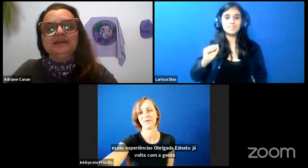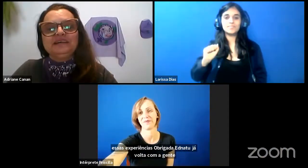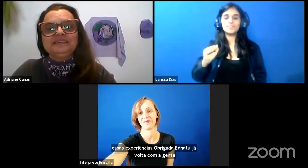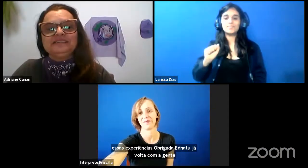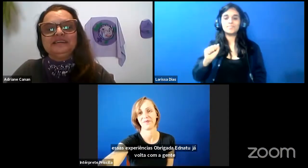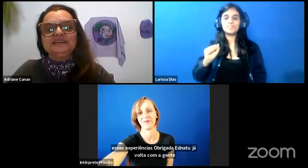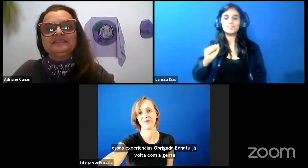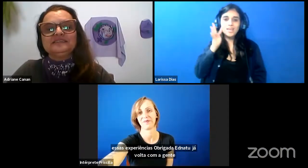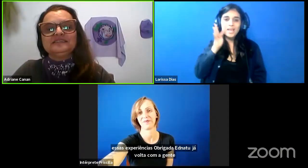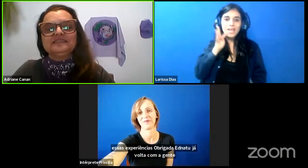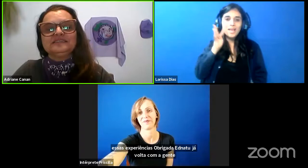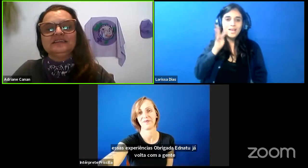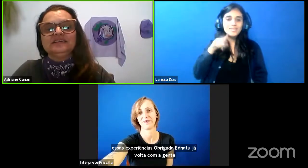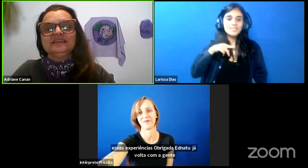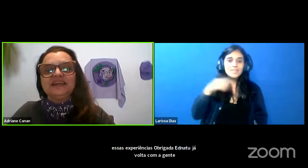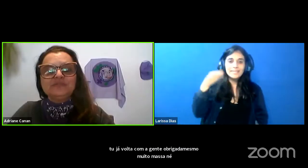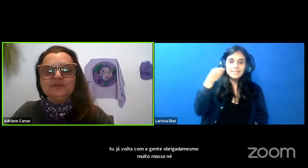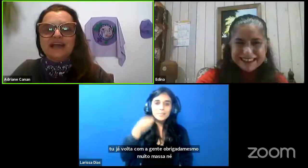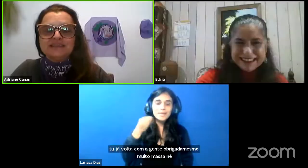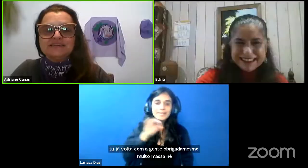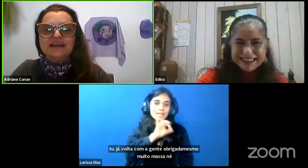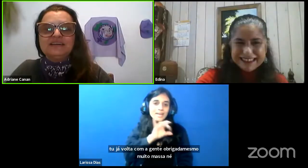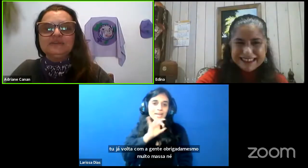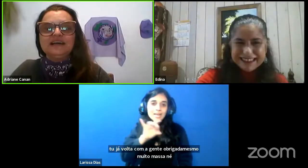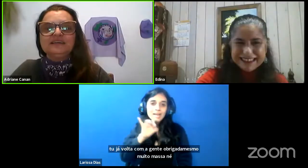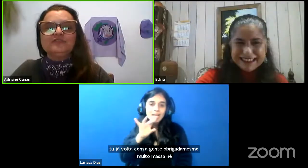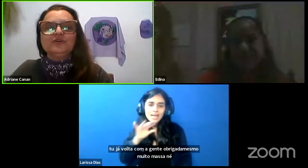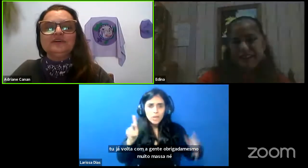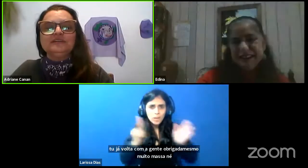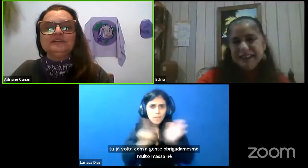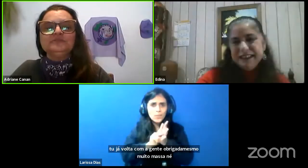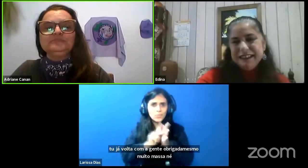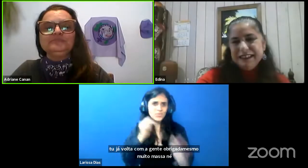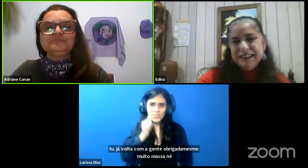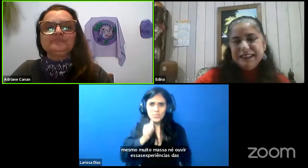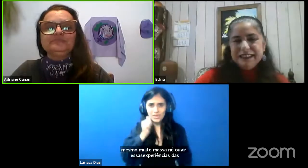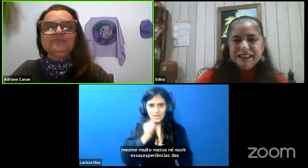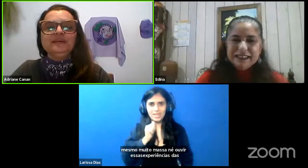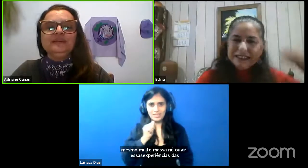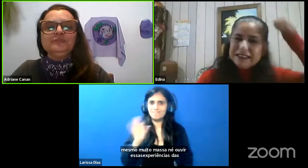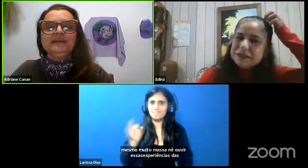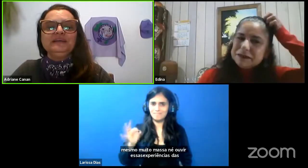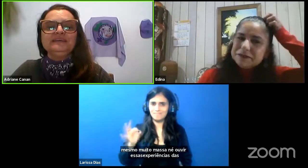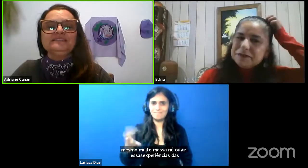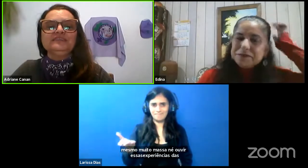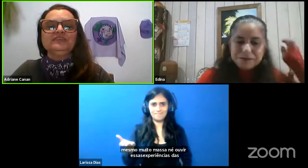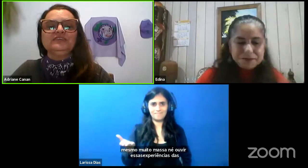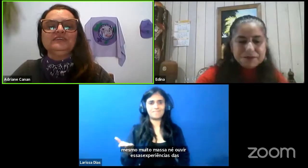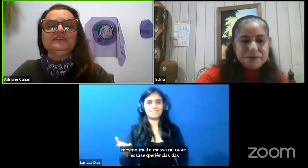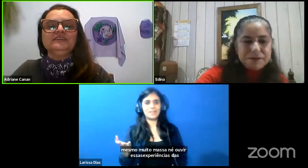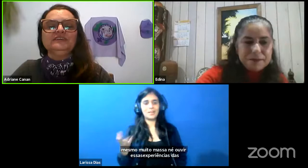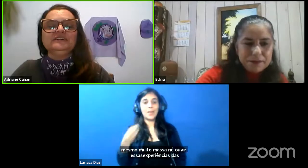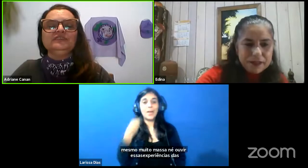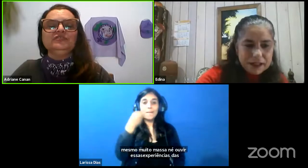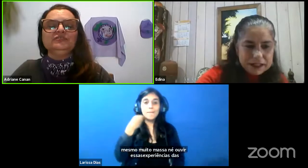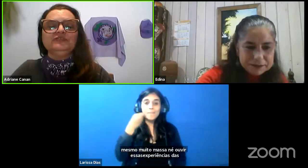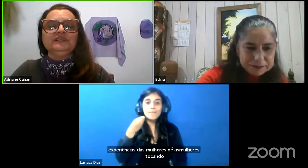essas experiências das mulheres, né, as mulheres tocando experiências